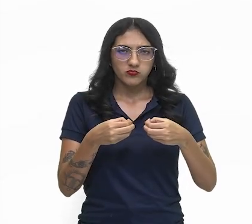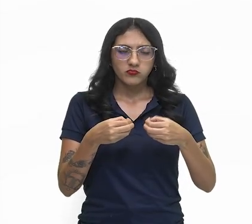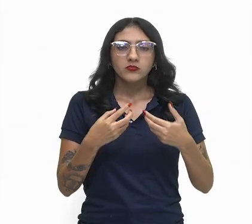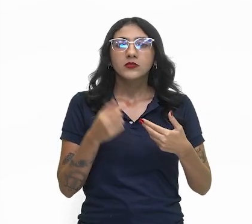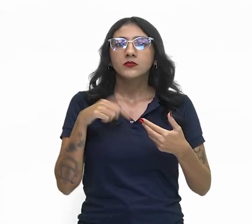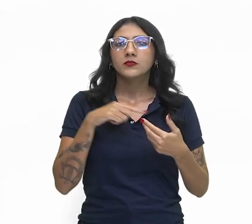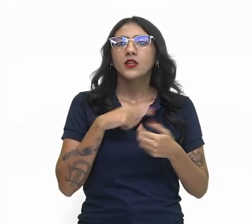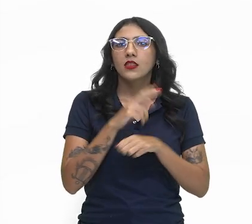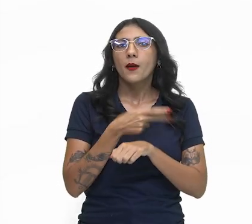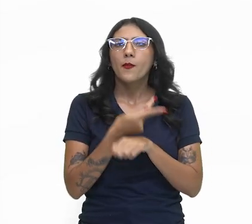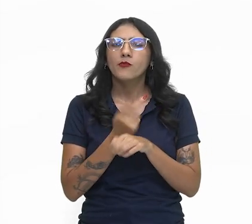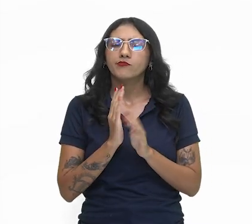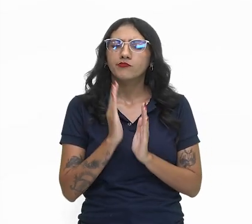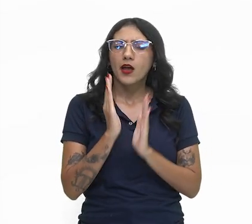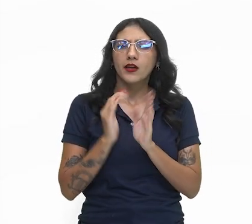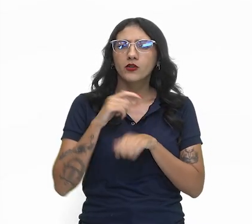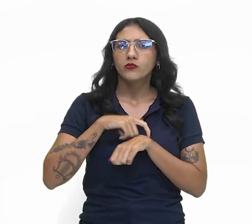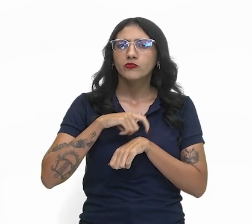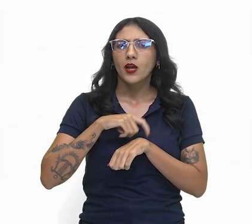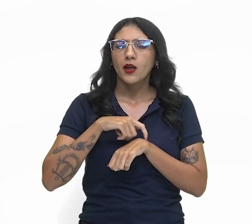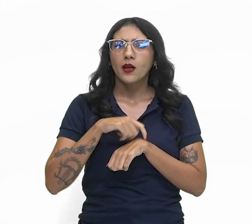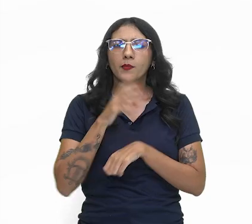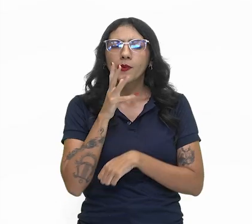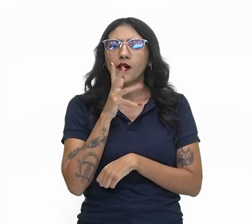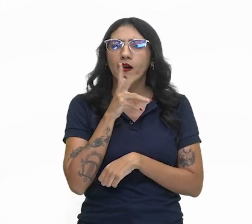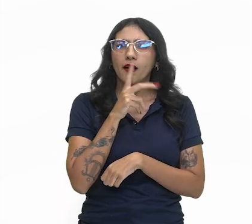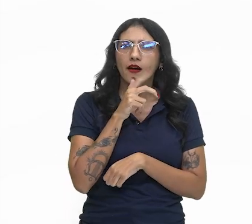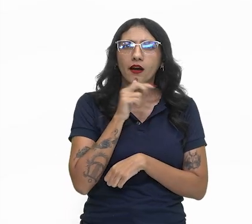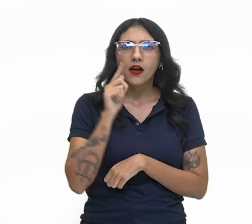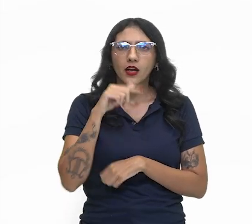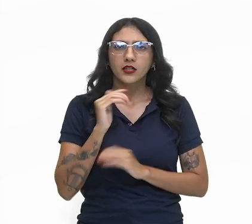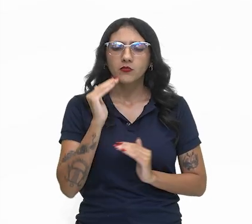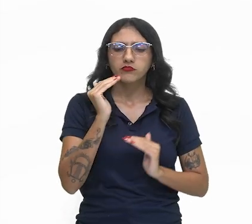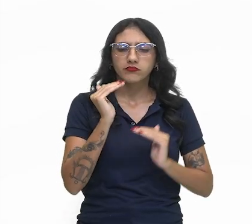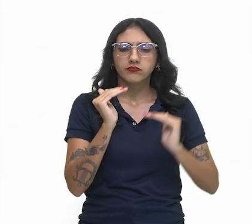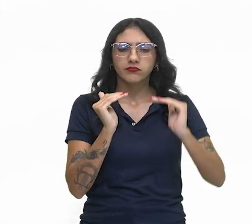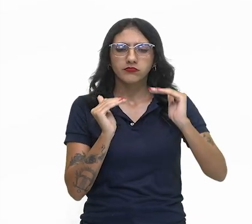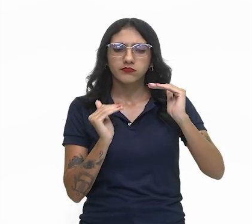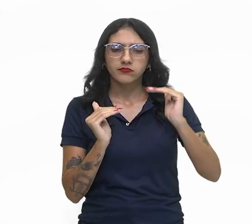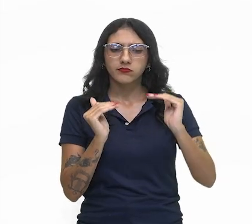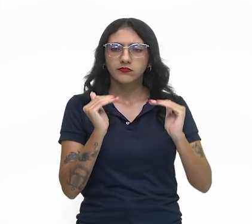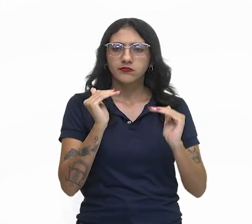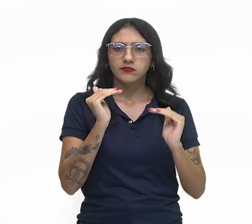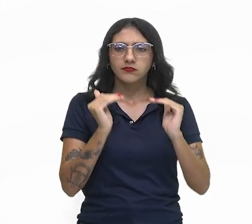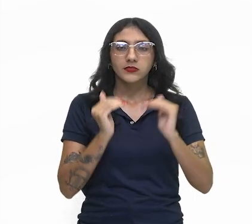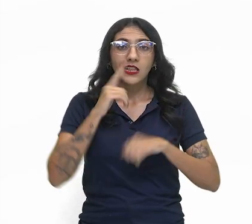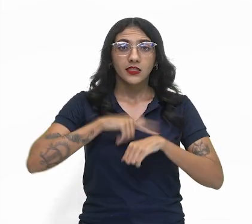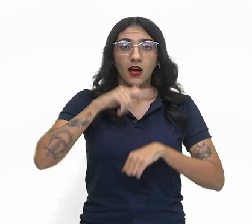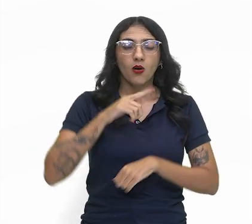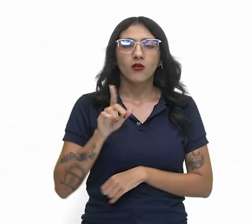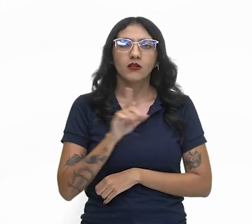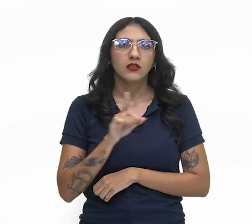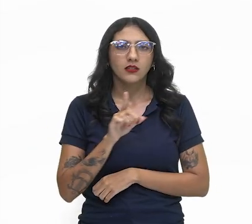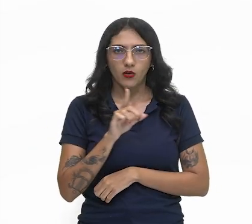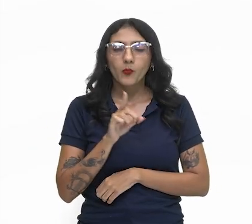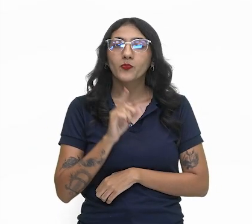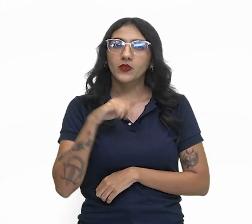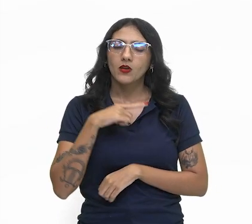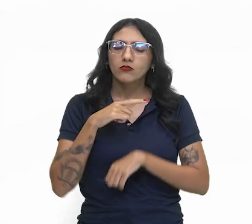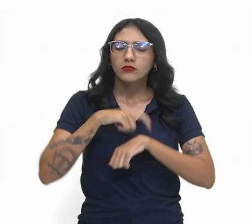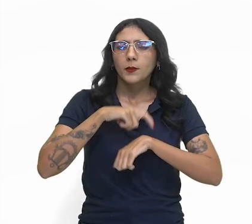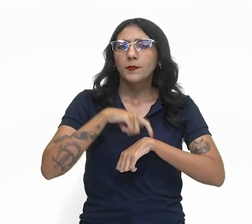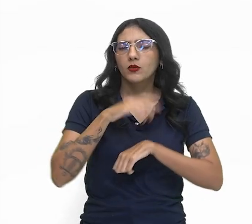E depois de um determinado tempo, né, porque o equilíbrio térmico não acontece instantaneamente, acontece dentro de um intervalo de